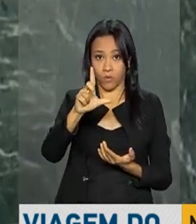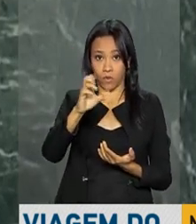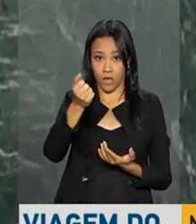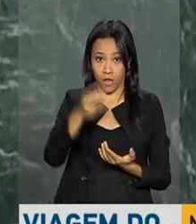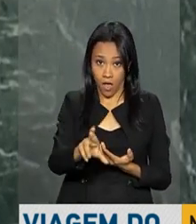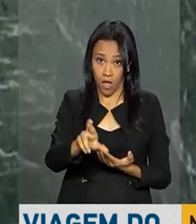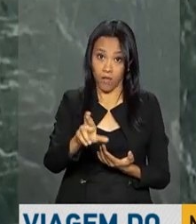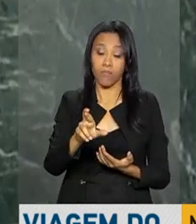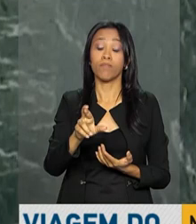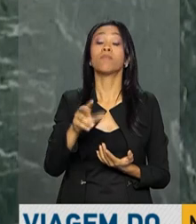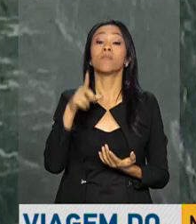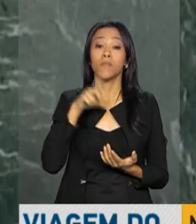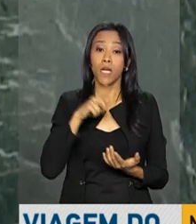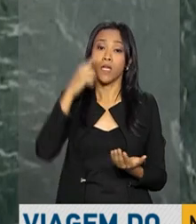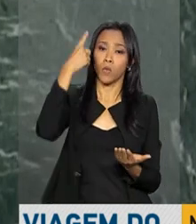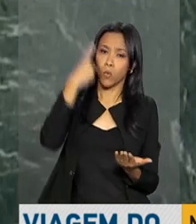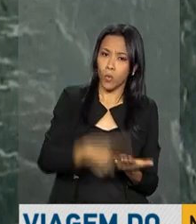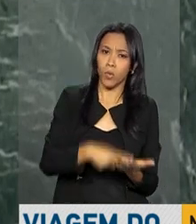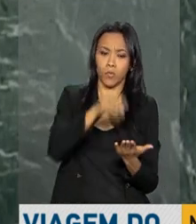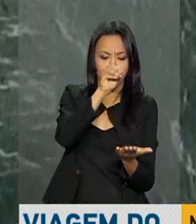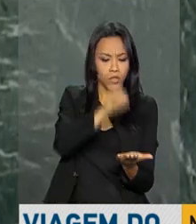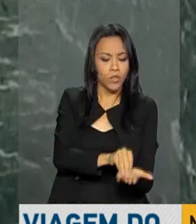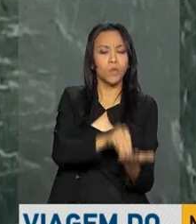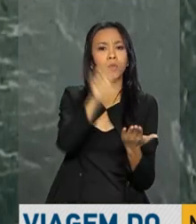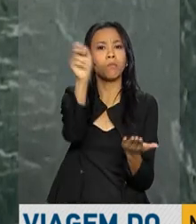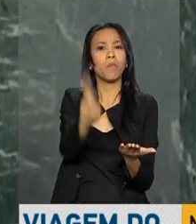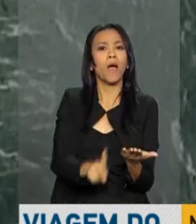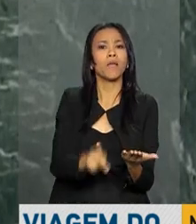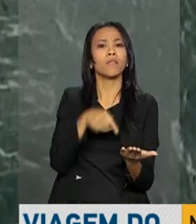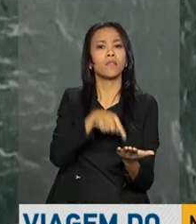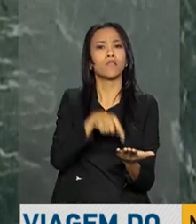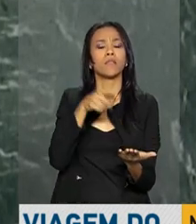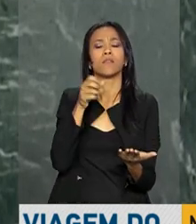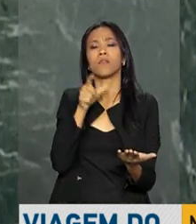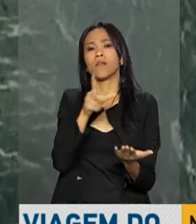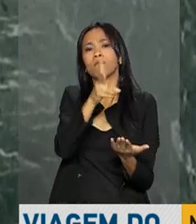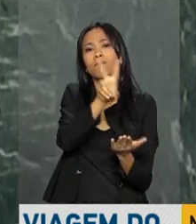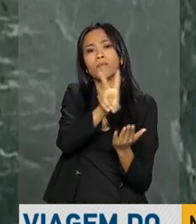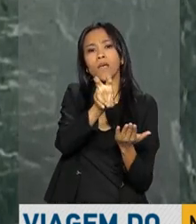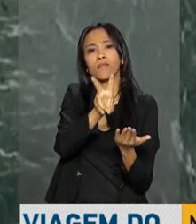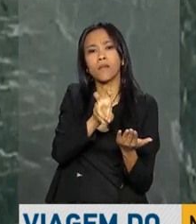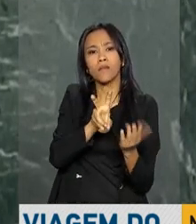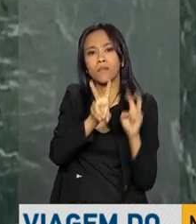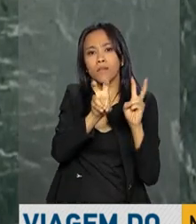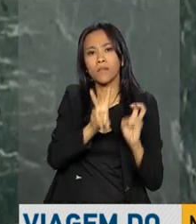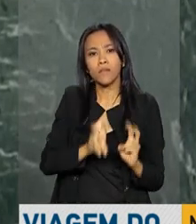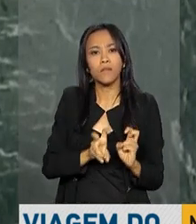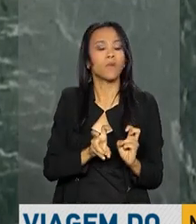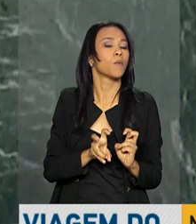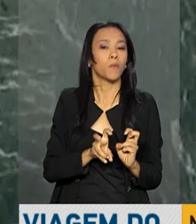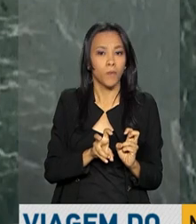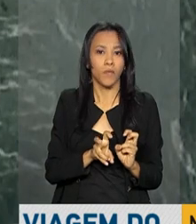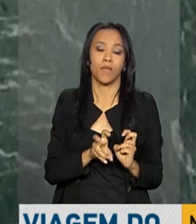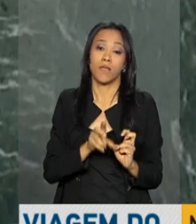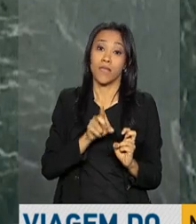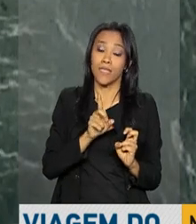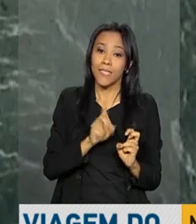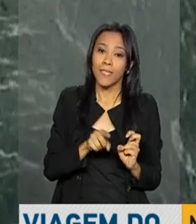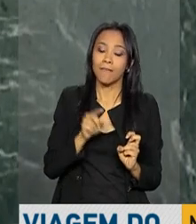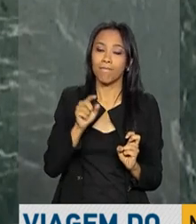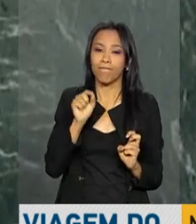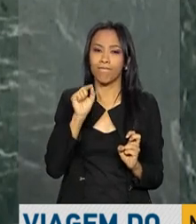perduram na agenda de paz e segurança questões que suscitam fundada